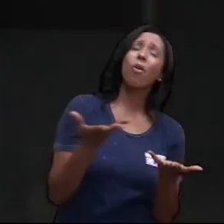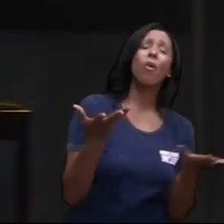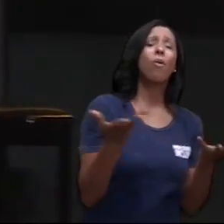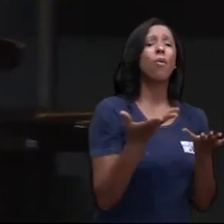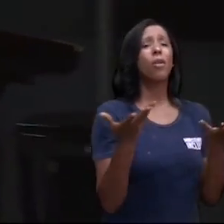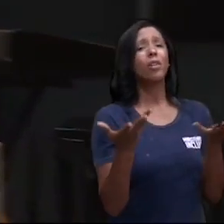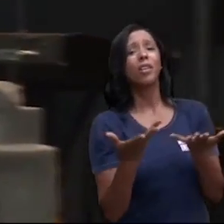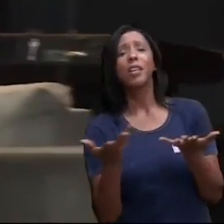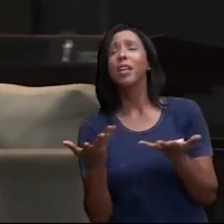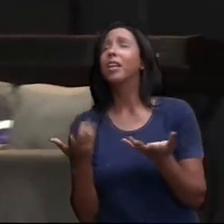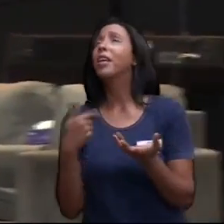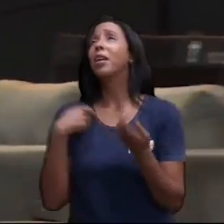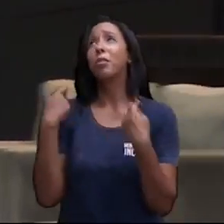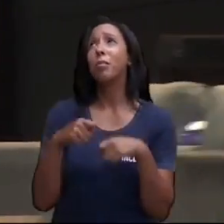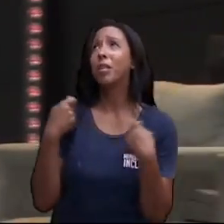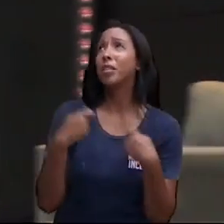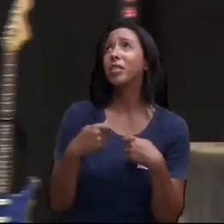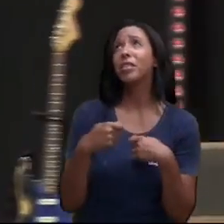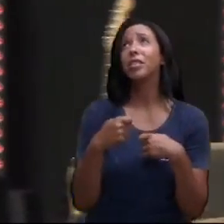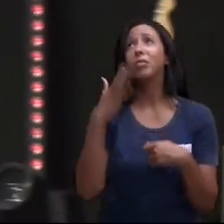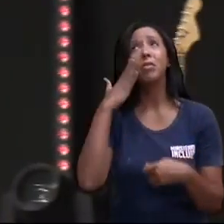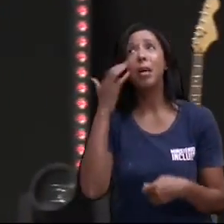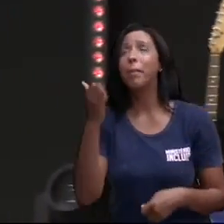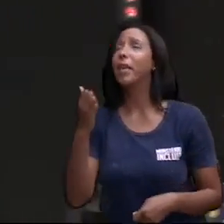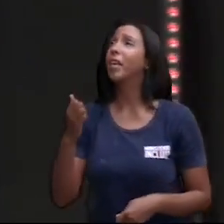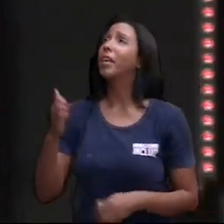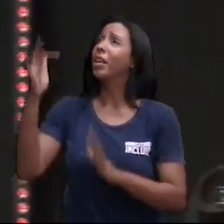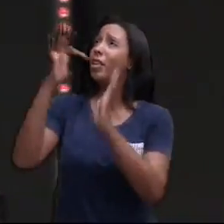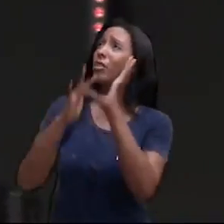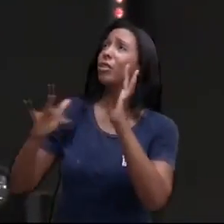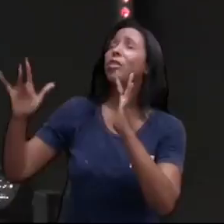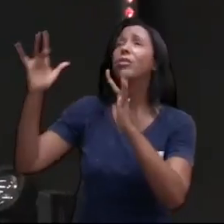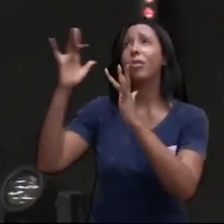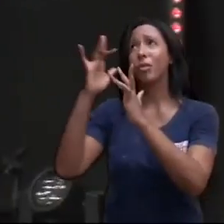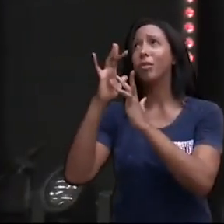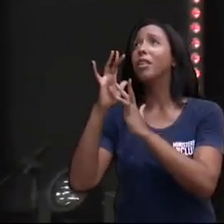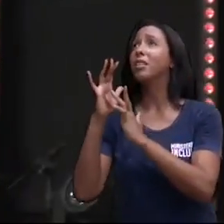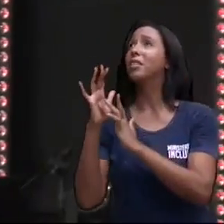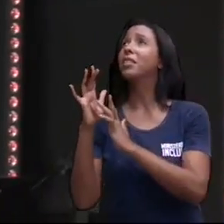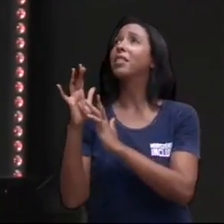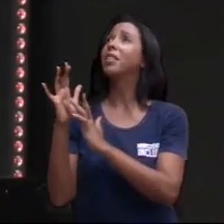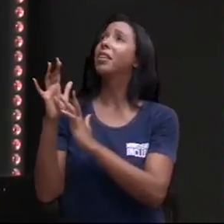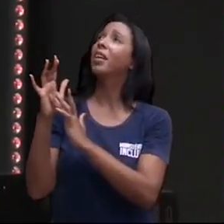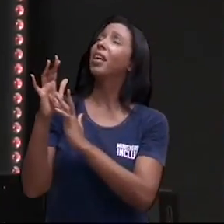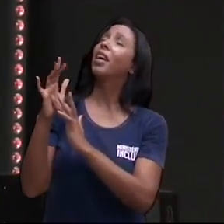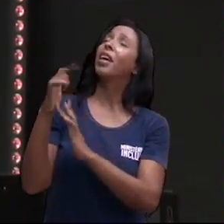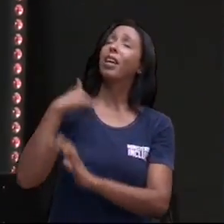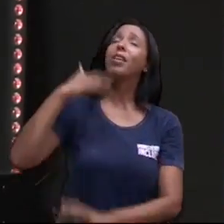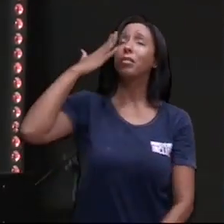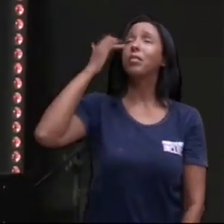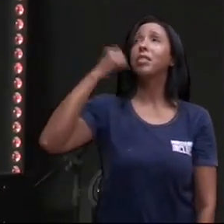o que preciso ouvir Jesus sei que